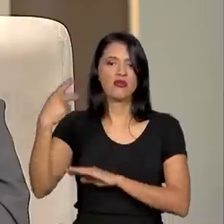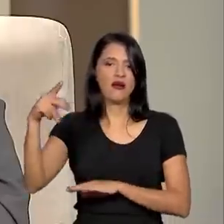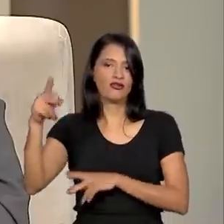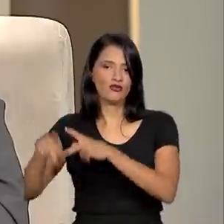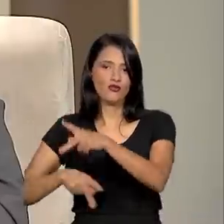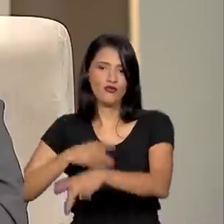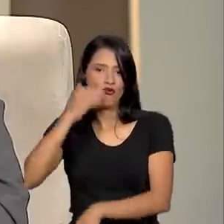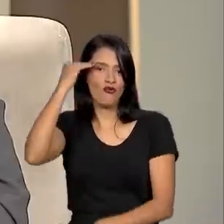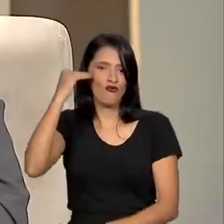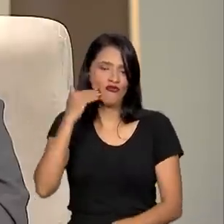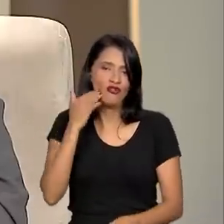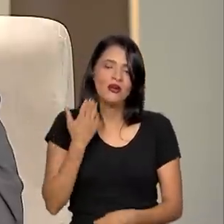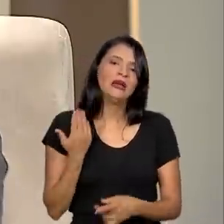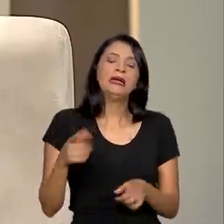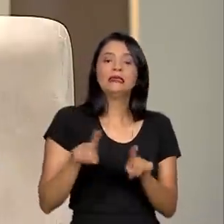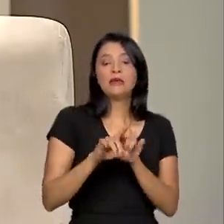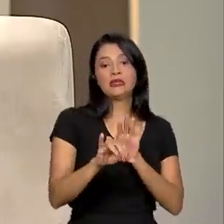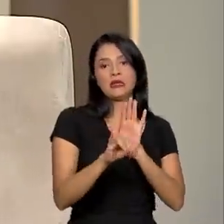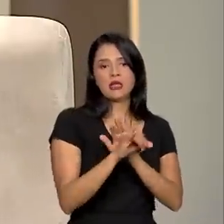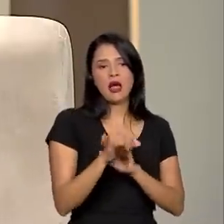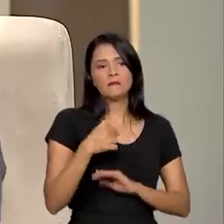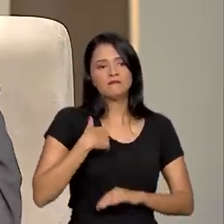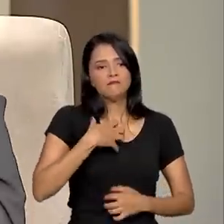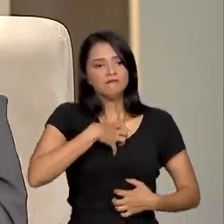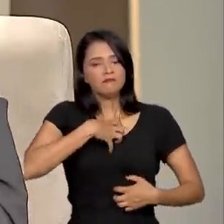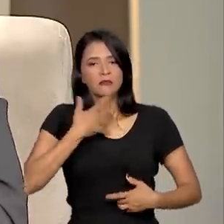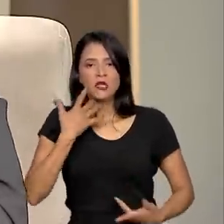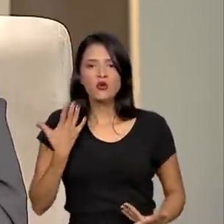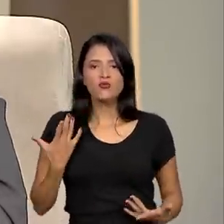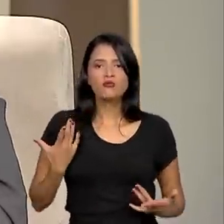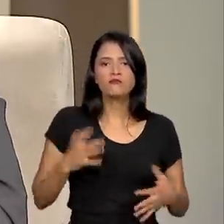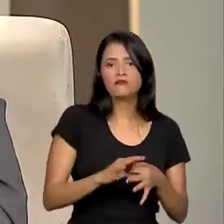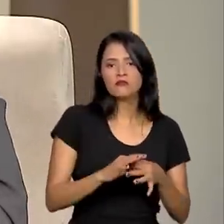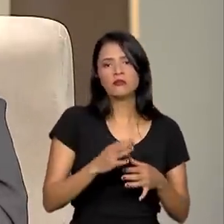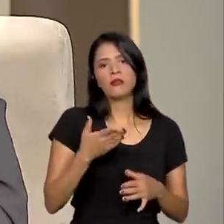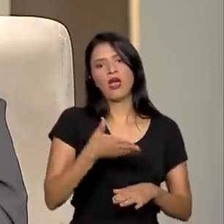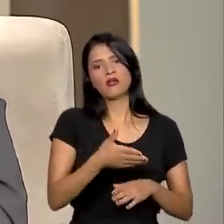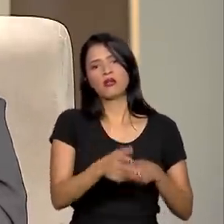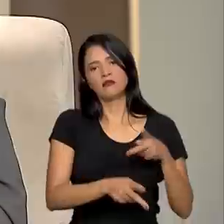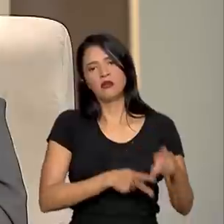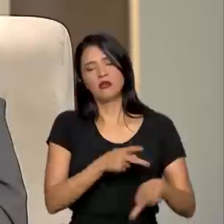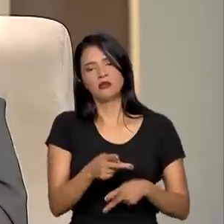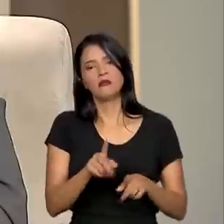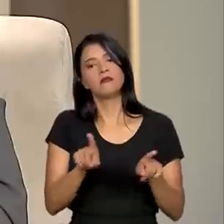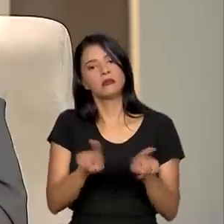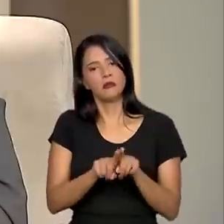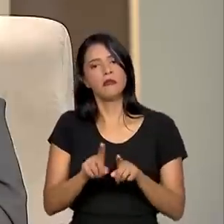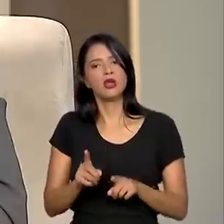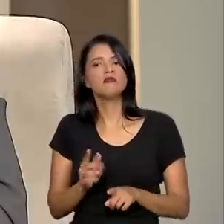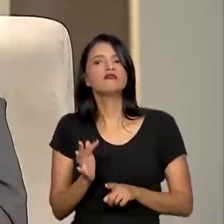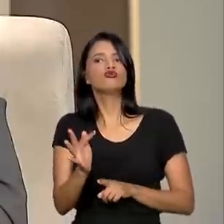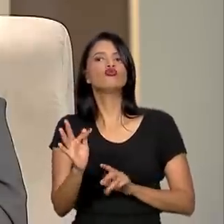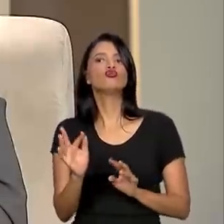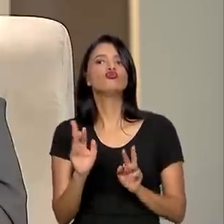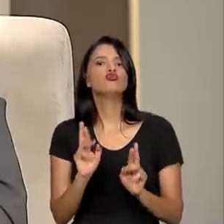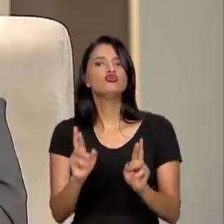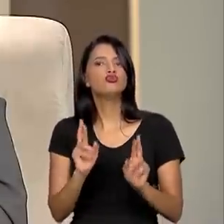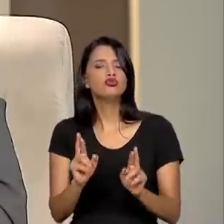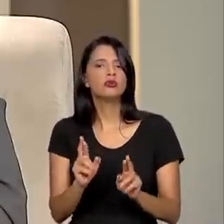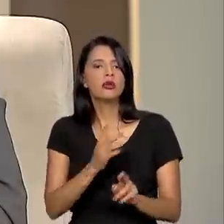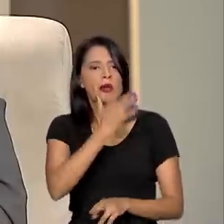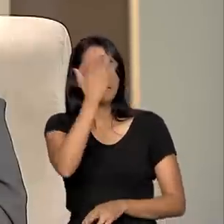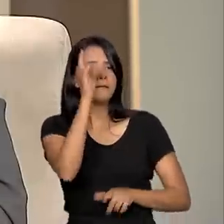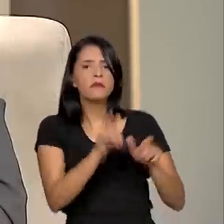não é só o sentimento de pertencimento, pertenço a essa população, mas é a expectativa de um futuro coletivo. As pessoas têm